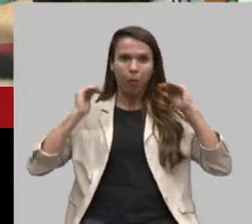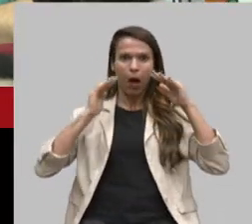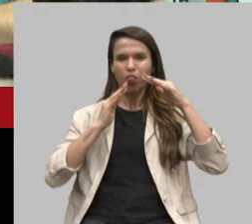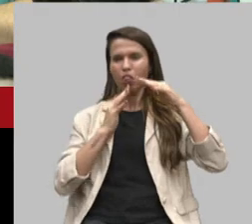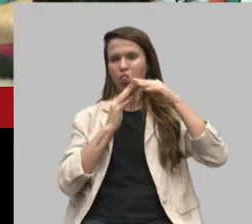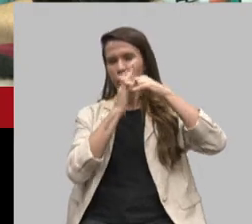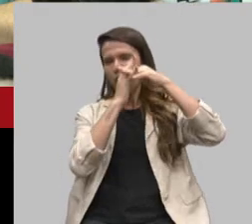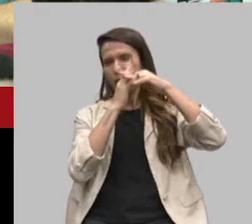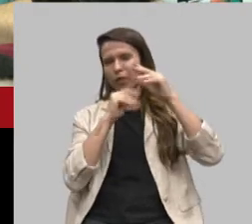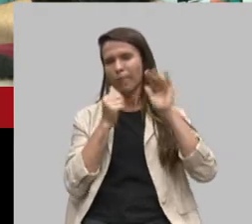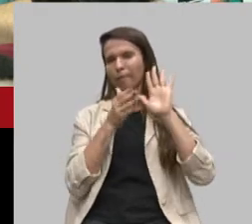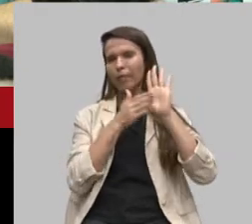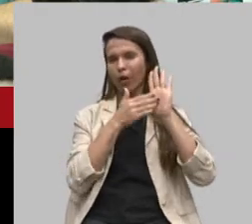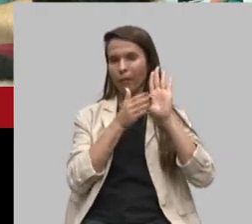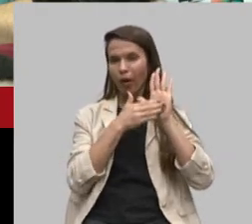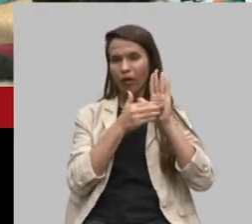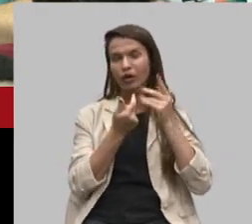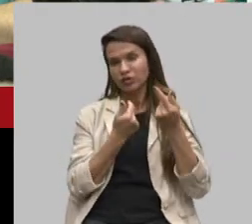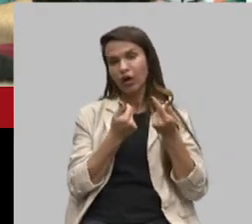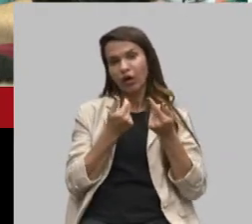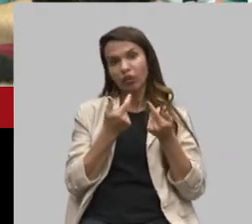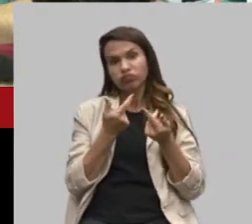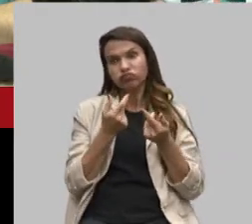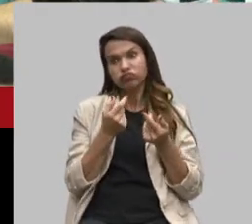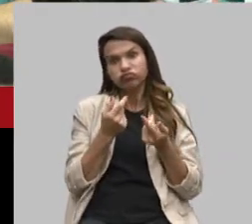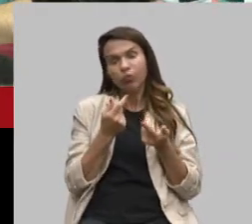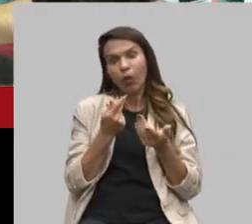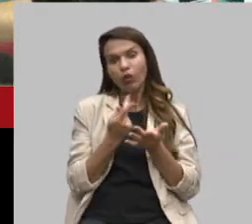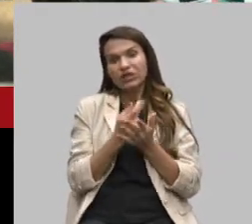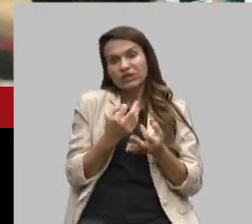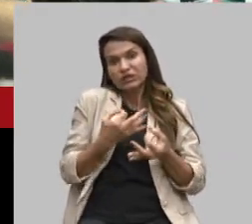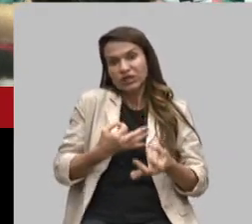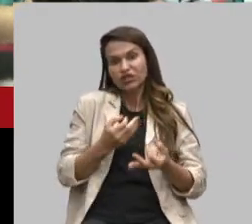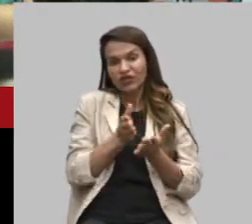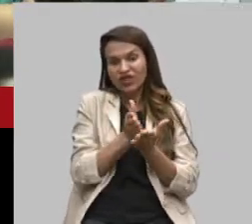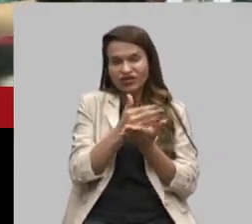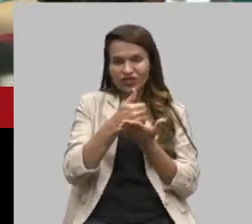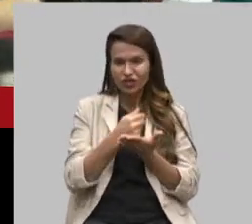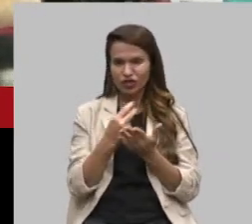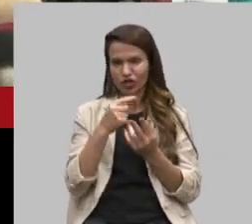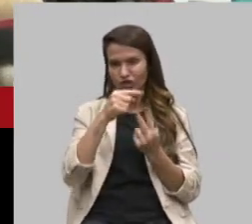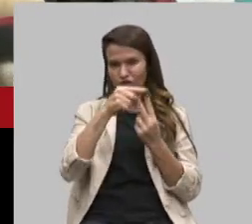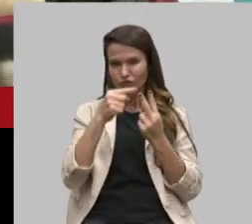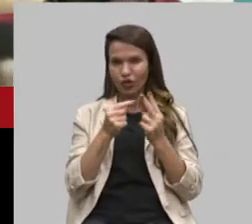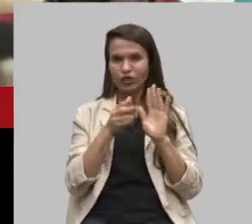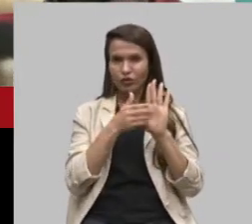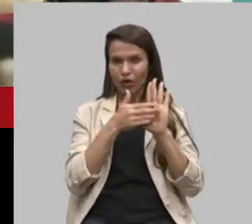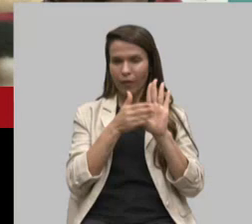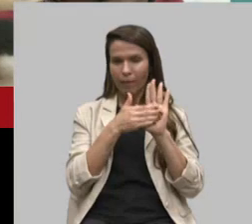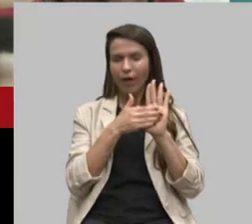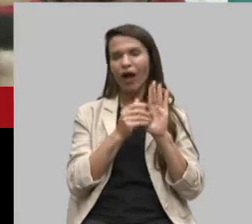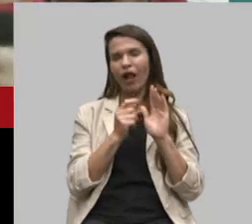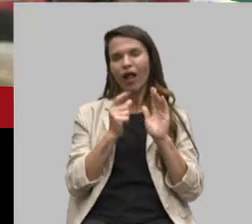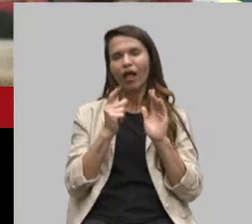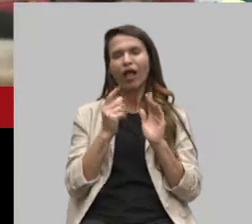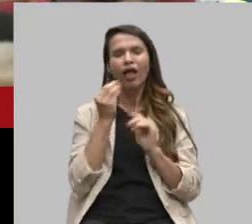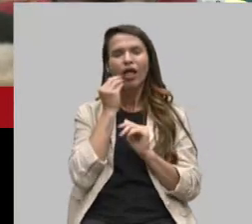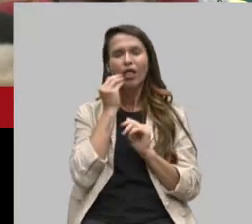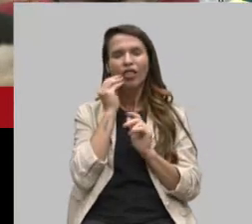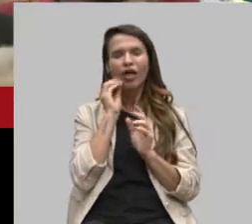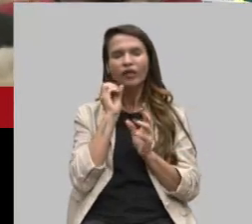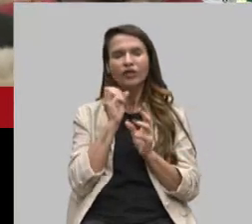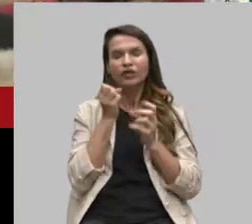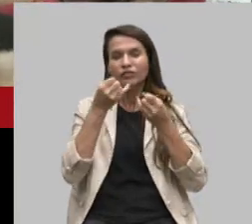funcionaria se tivesse dividida em várias ostas porém aqui ela tenta frisar várias coisas em uma só e eu